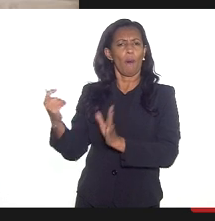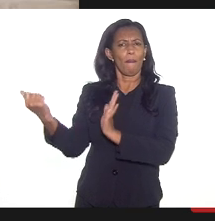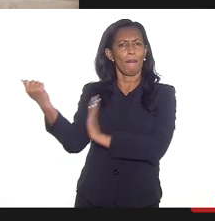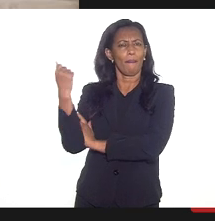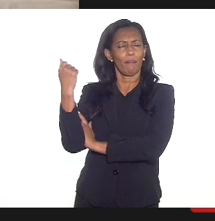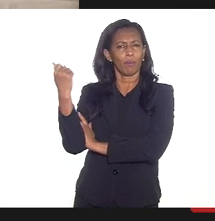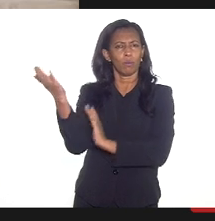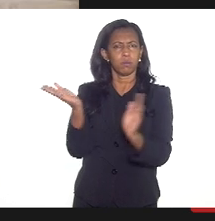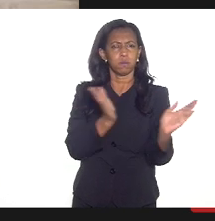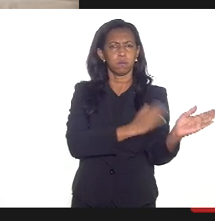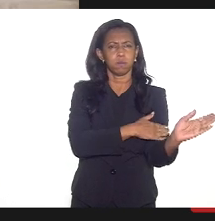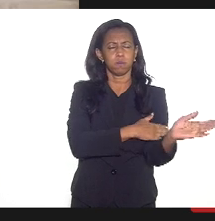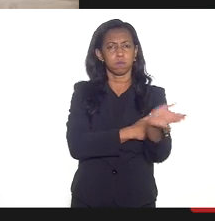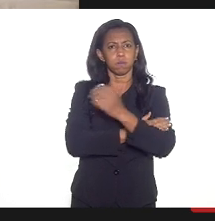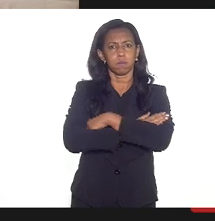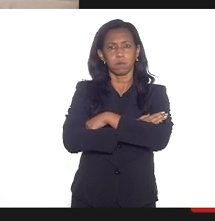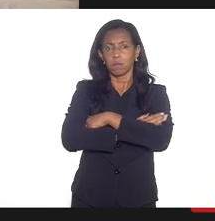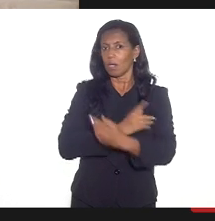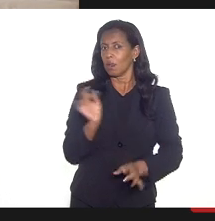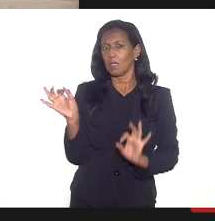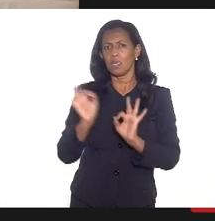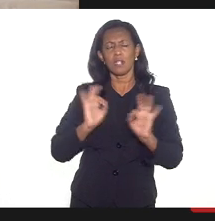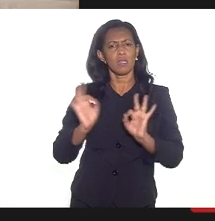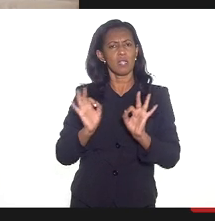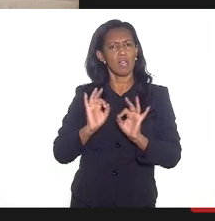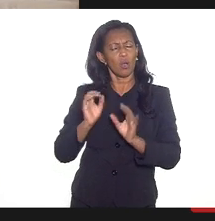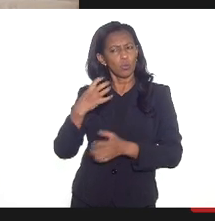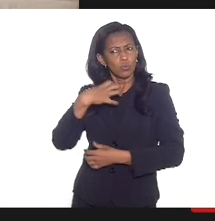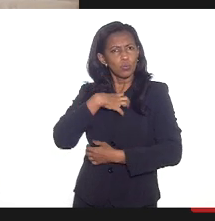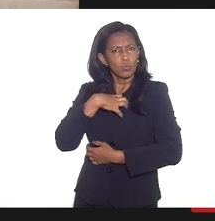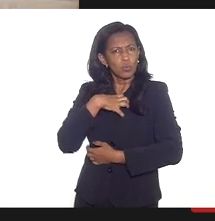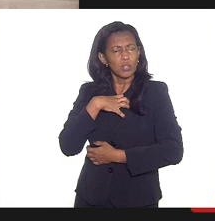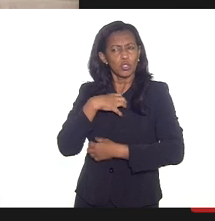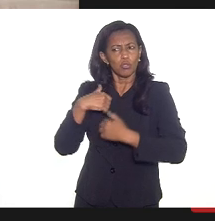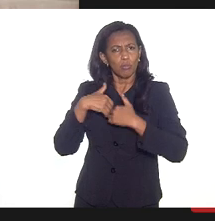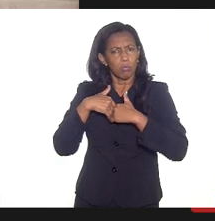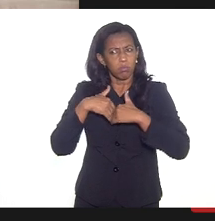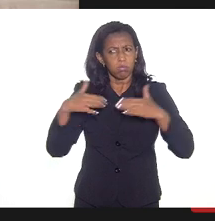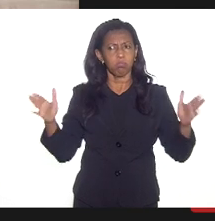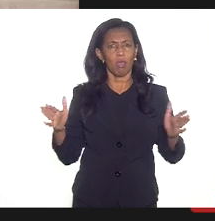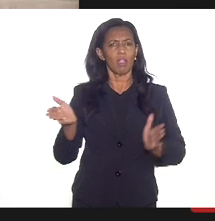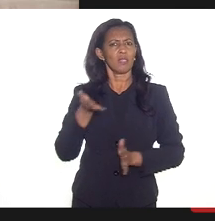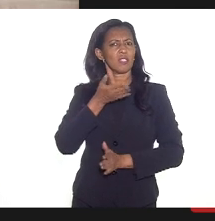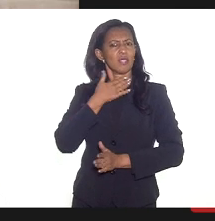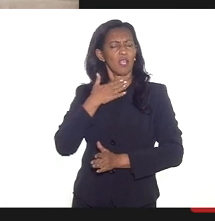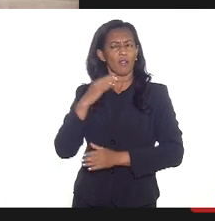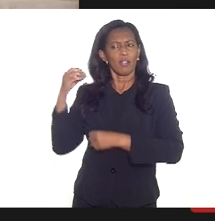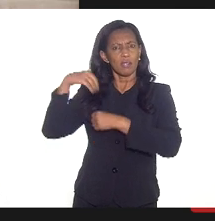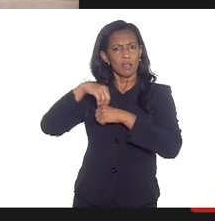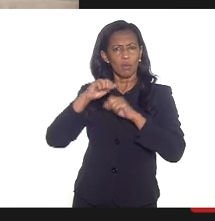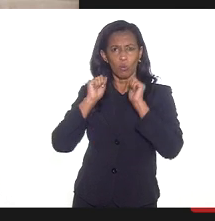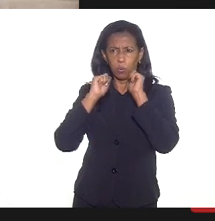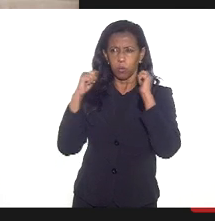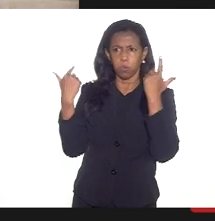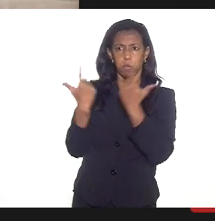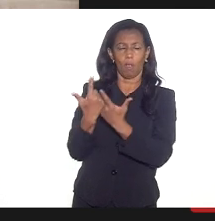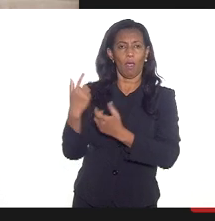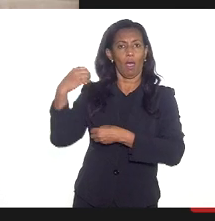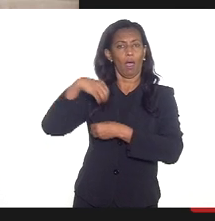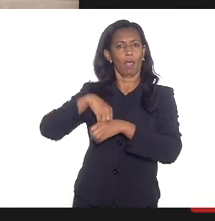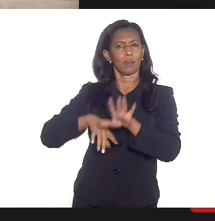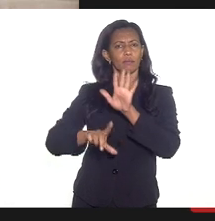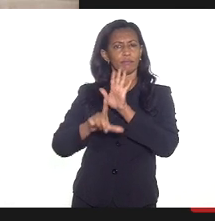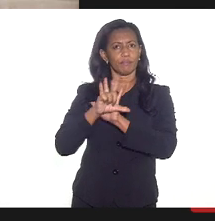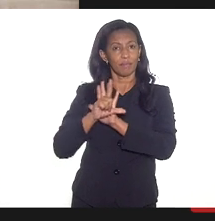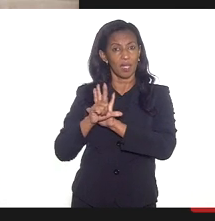braços cruzados no sentido de ampliar essas vozes dentro das casas de lei e dos